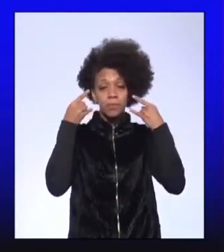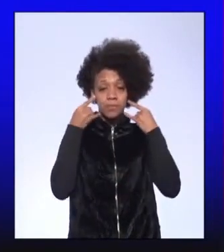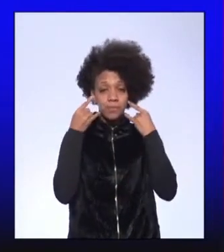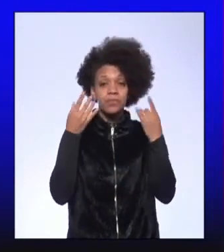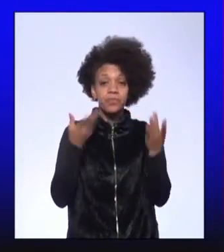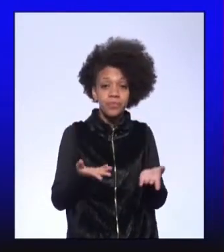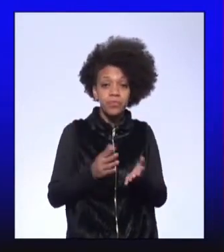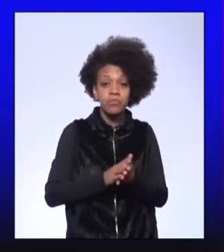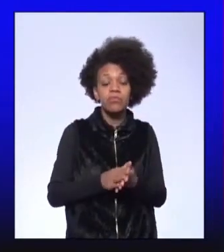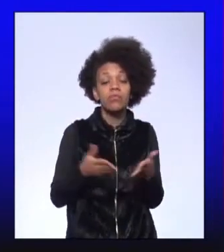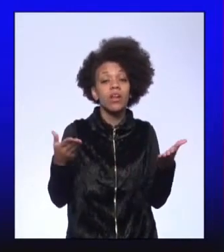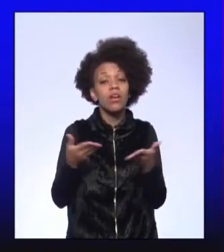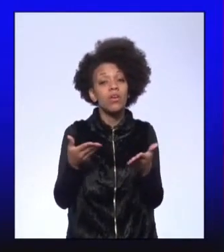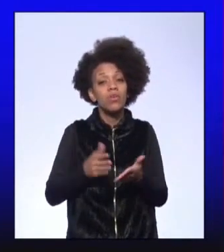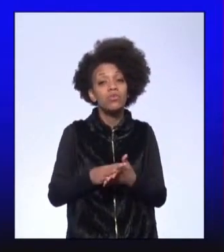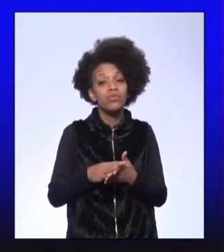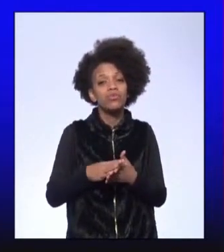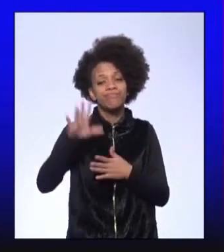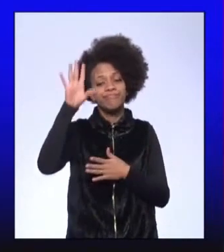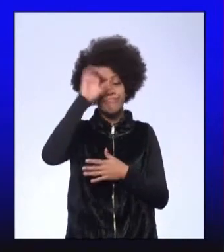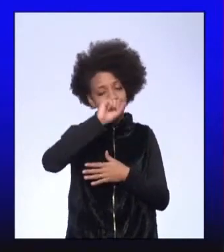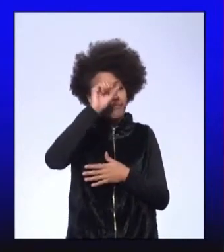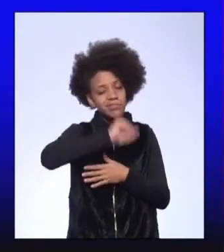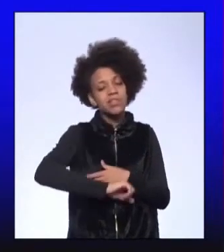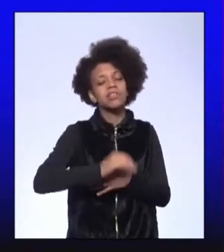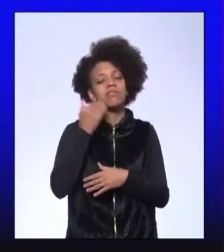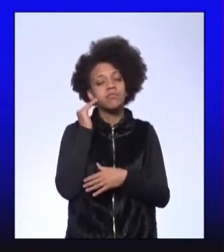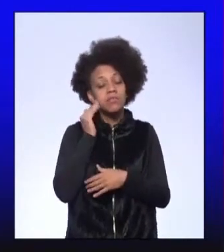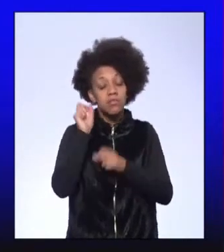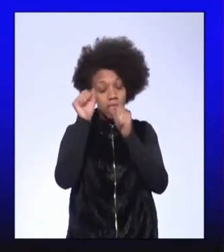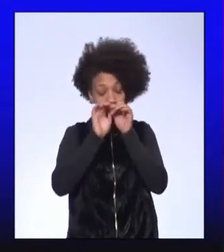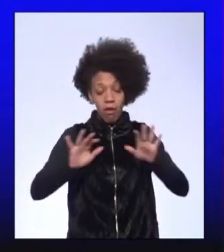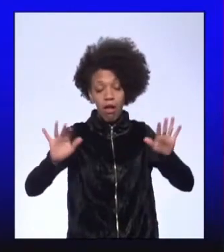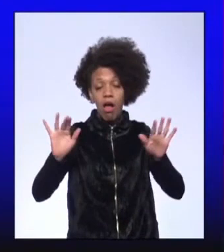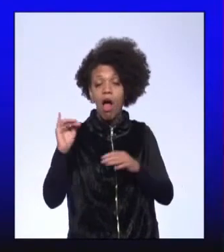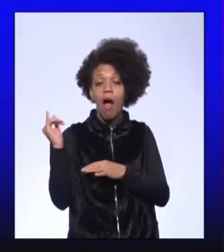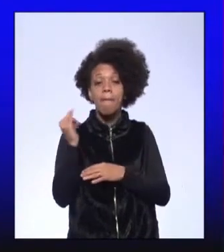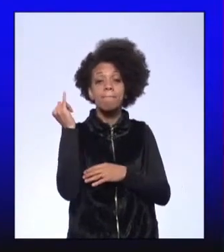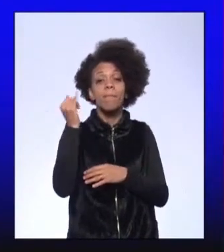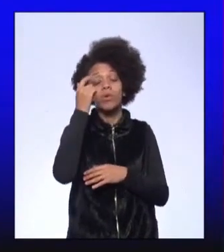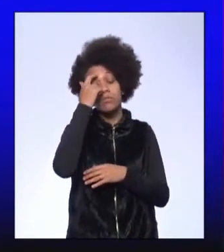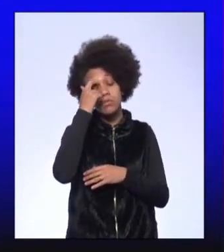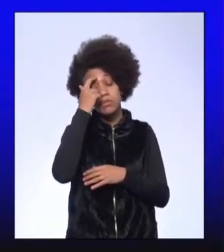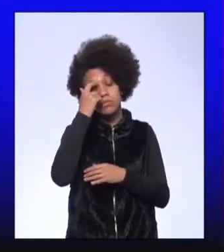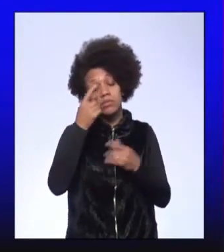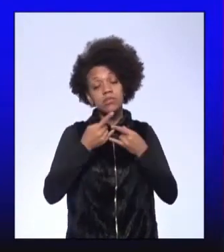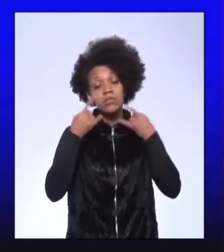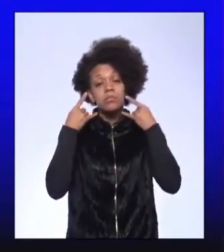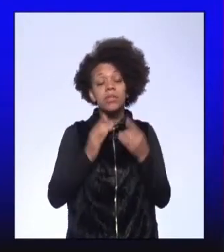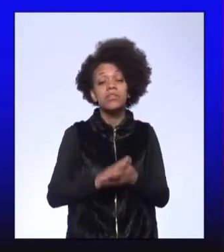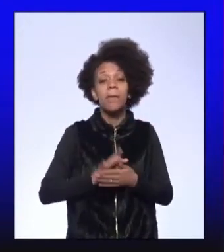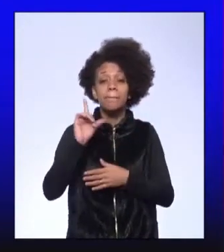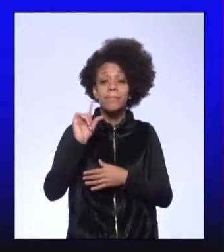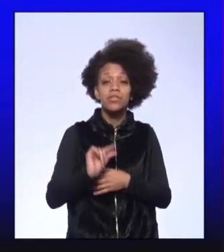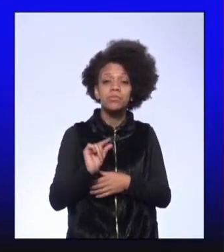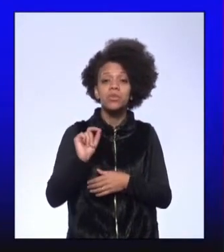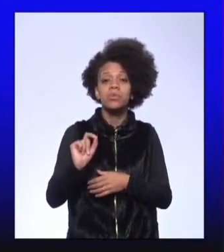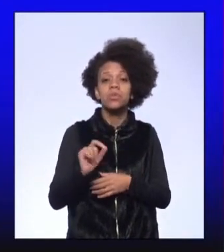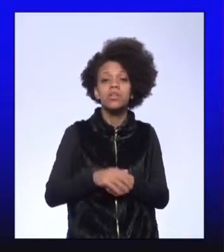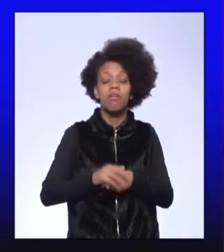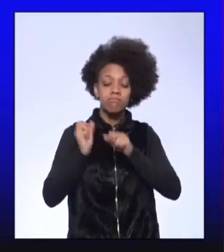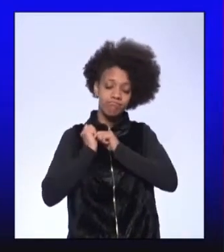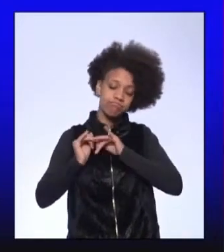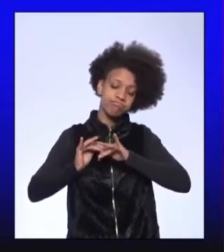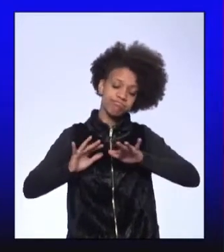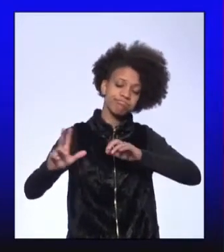né, e hoje nós compreendemos com muito mais clareza a importância das máscaras para diminuir a